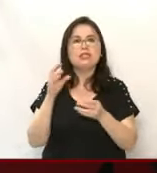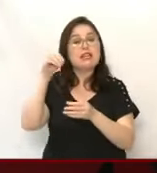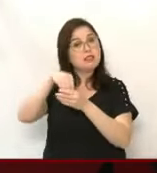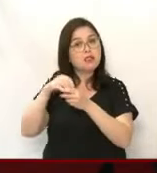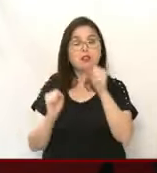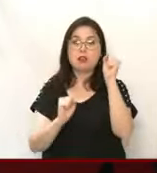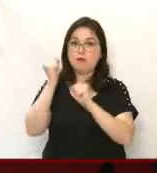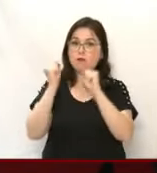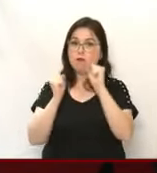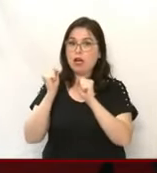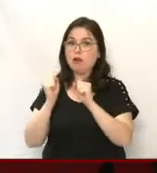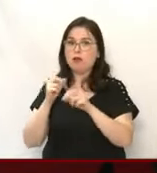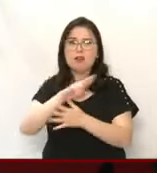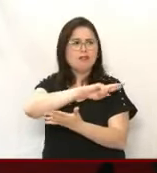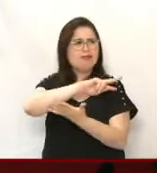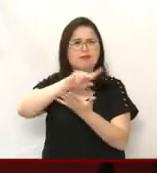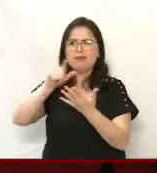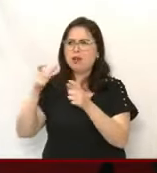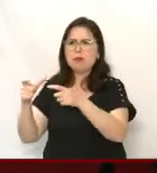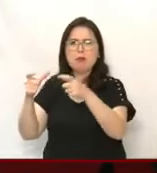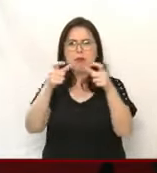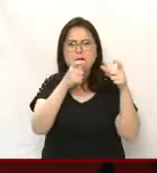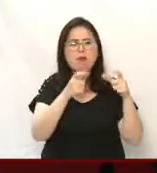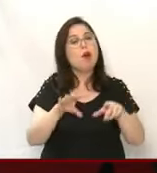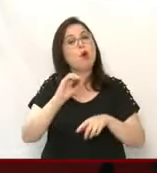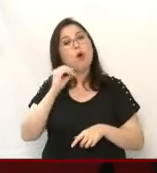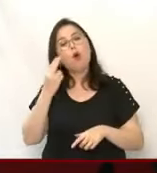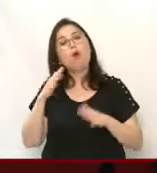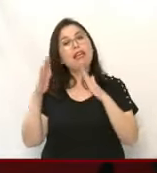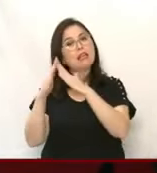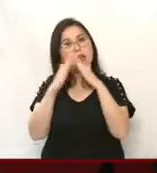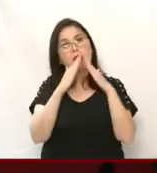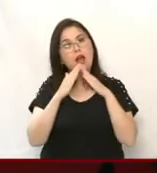agora, ou que está em casa curtindo aí um descanso